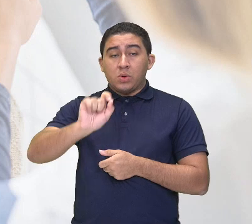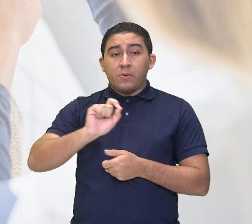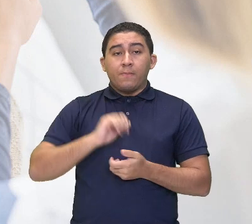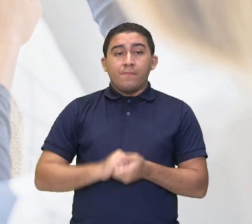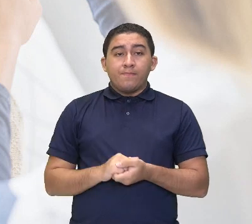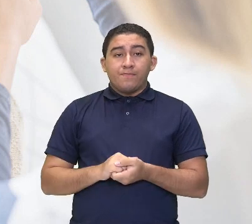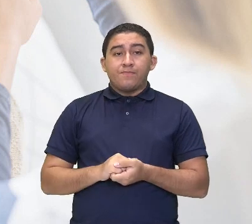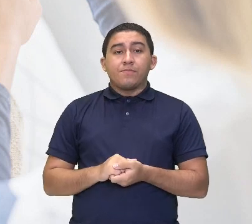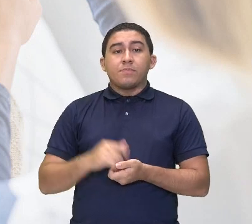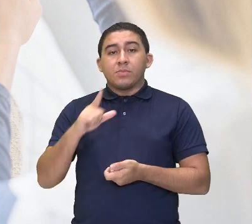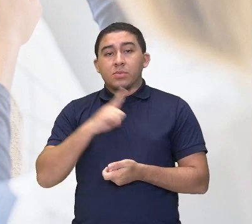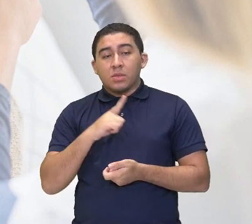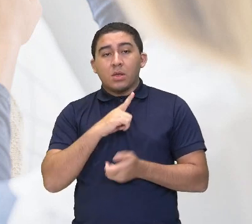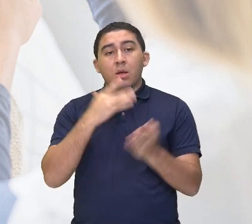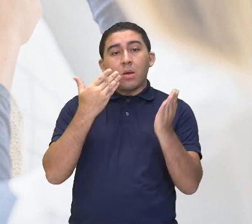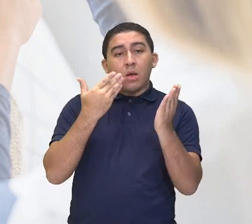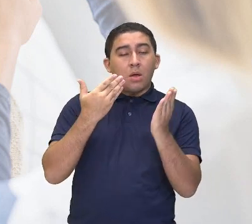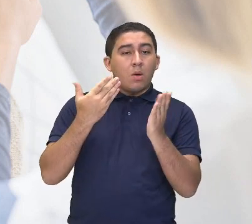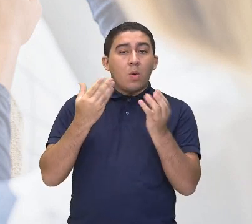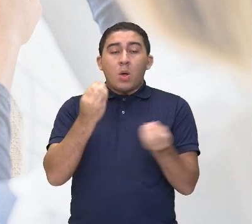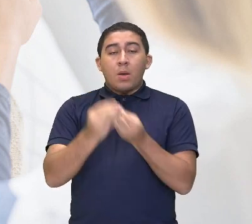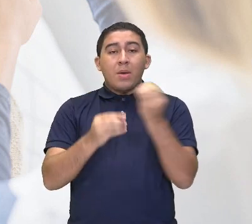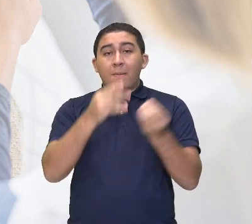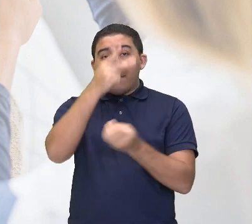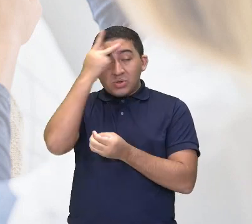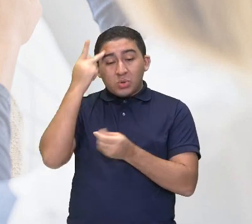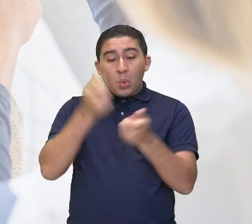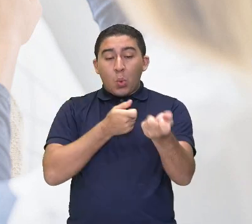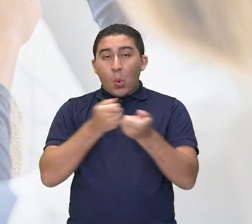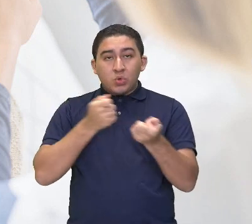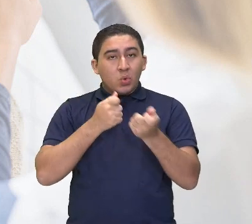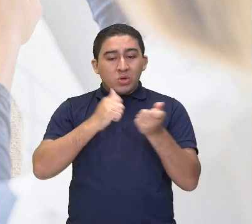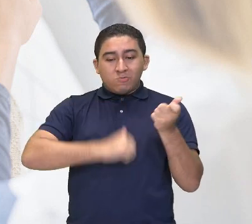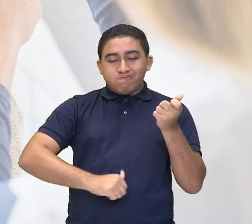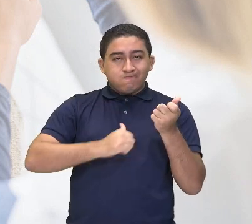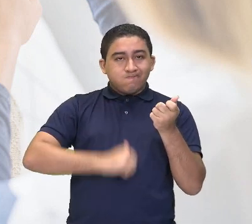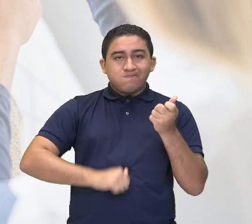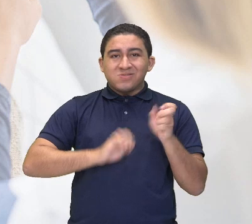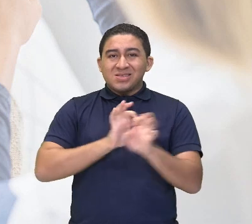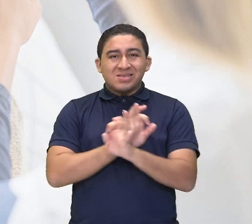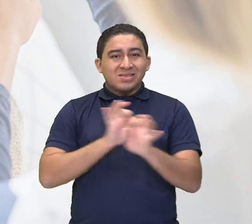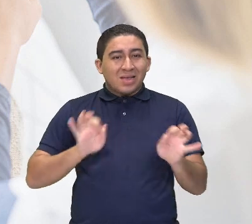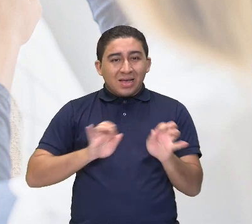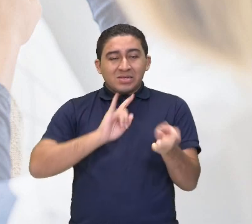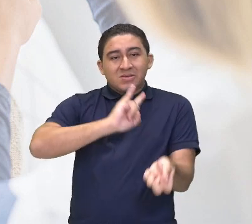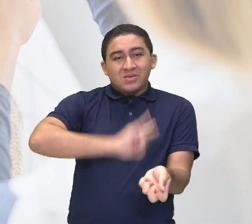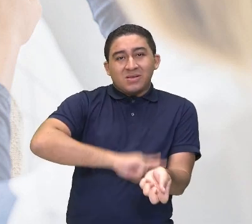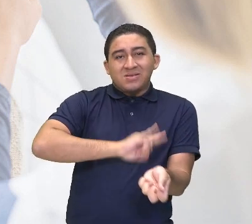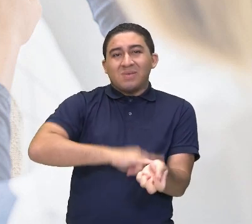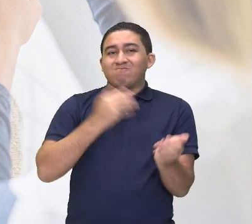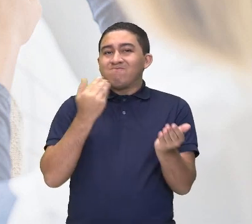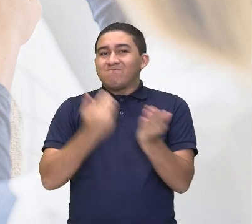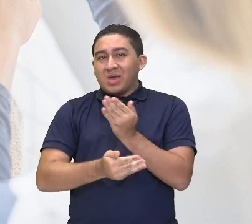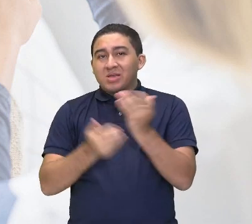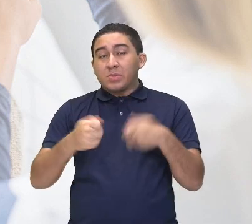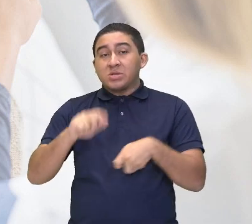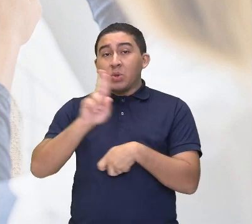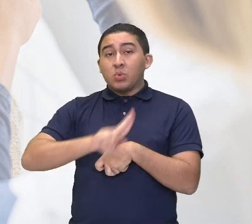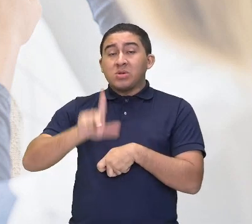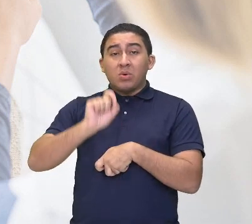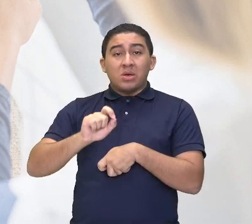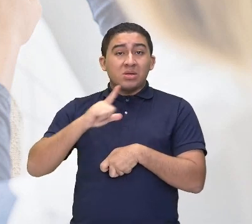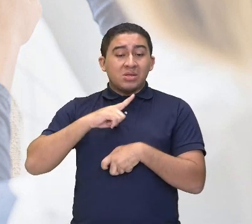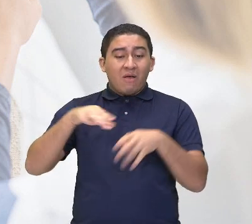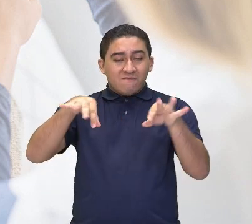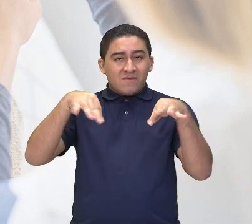incontinência urinária e fecal. A pessoa perde o controle dos esfíncteres, né? Passa a precisar utilizar fraldas,